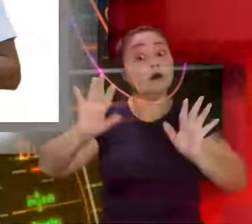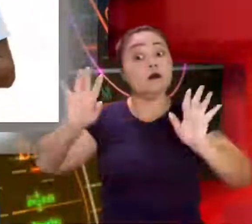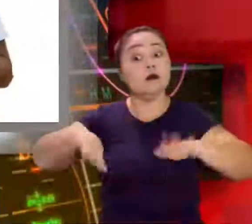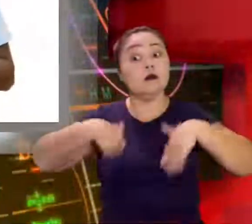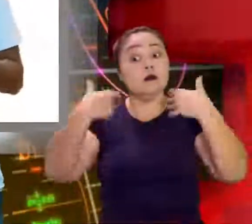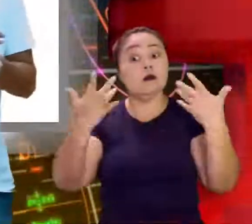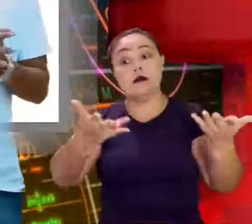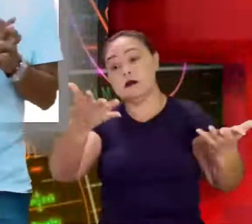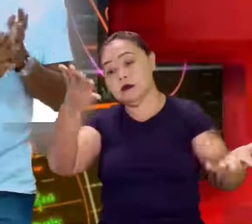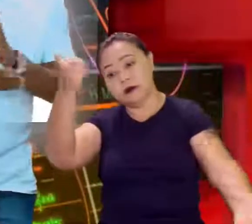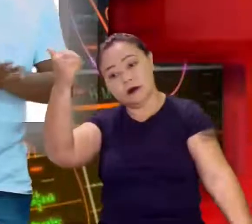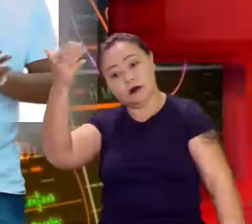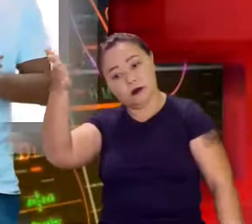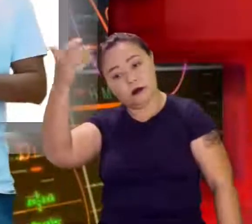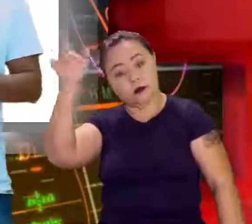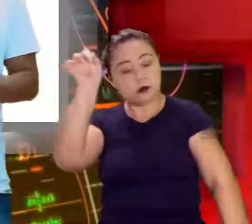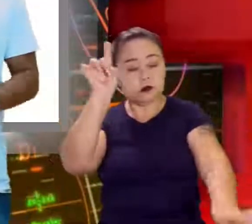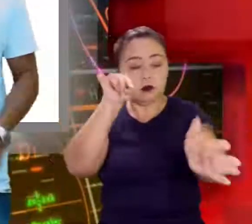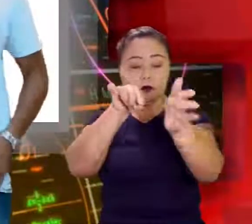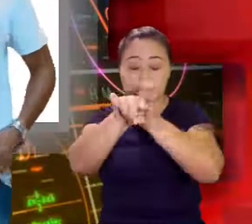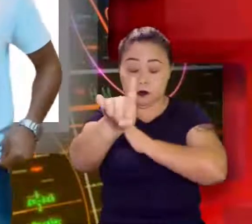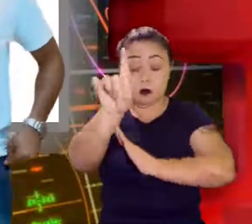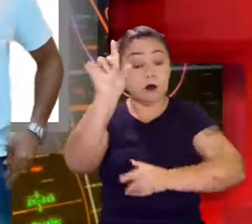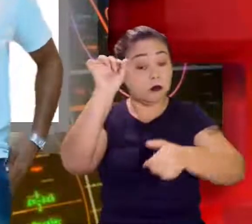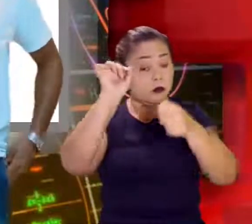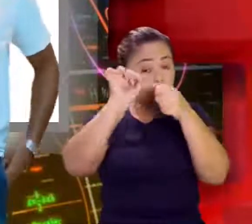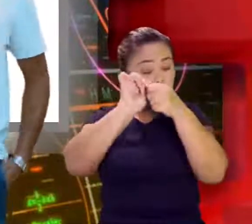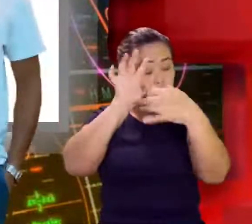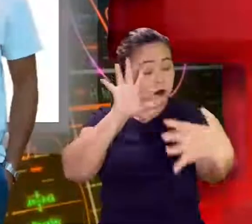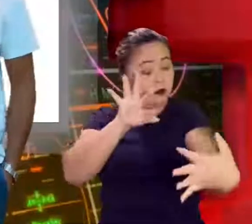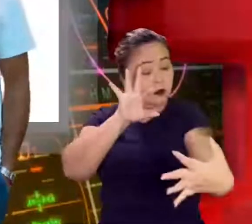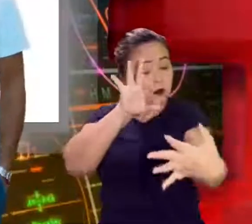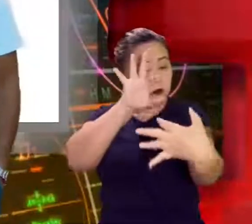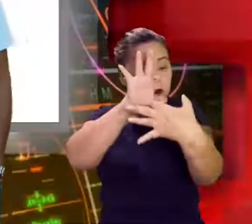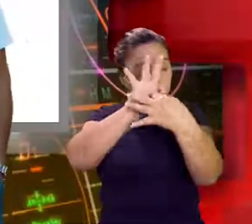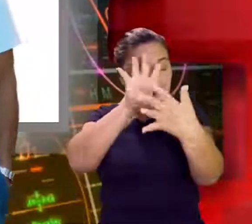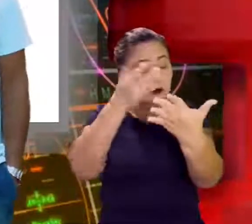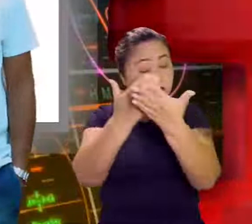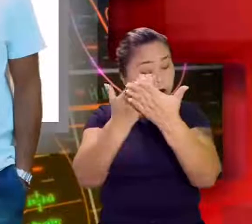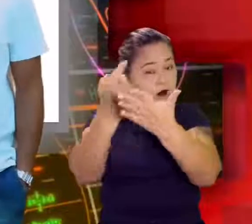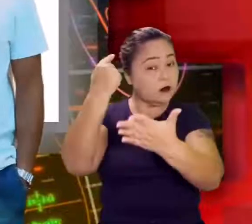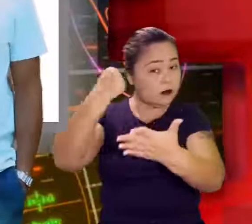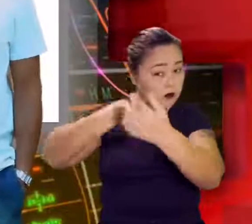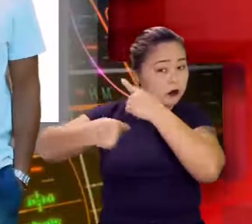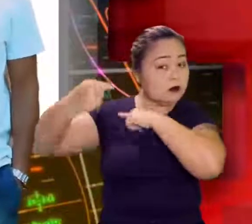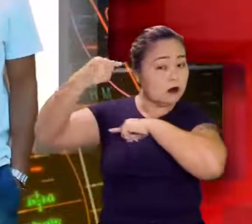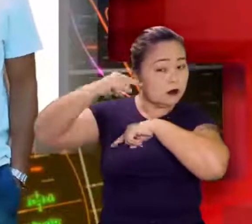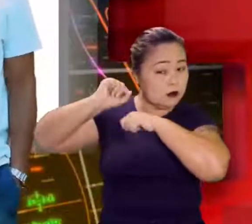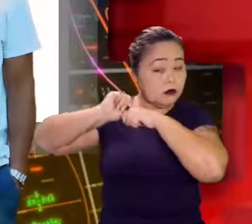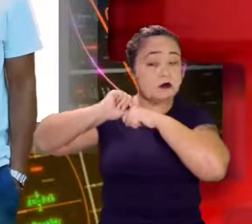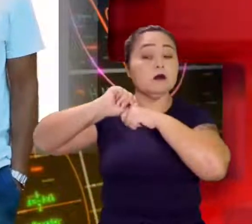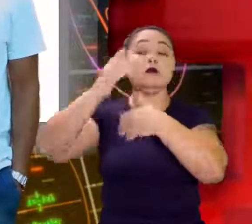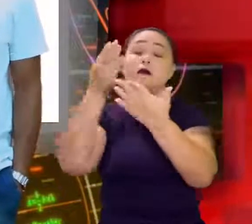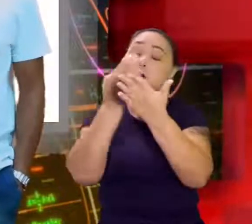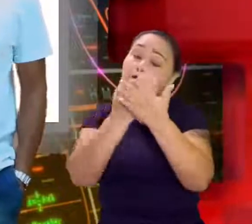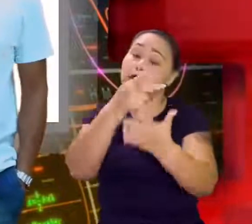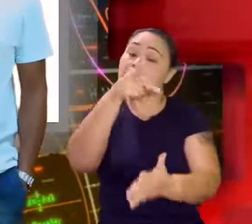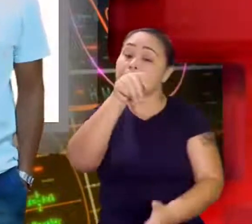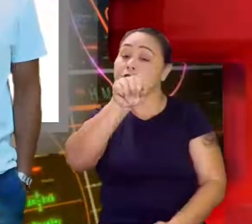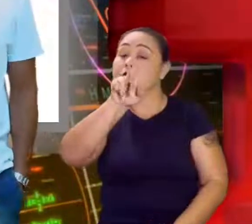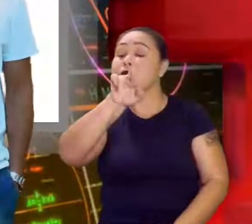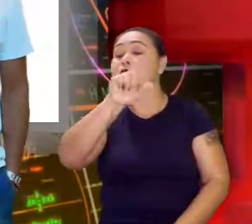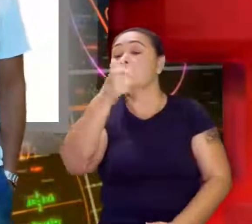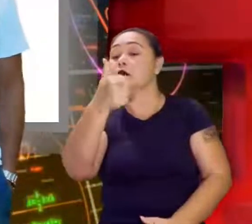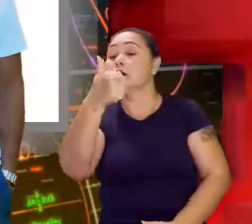E vamos que vamos! As perguntas que a gente vai fazer têm referência às nossas aulas anteriores. Então, a aula parte 1, a aula parte 2,